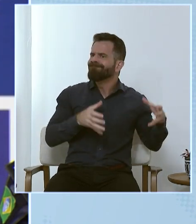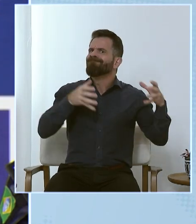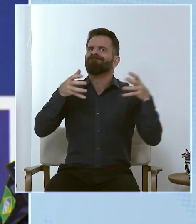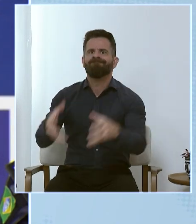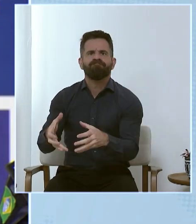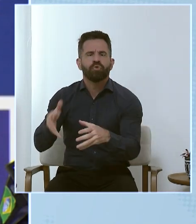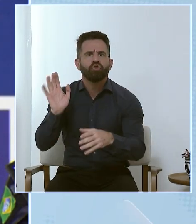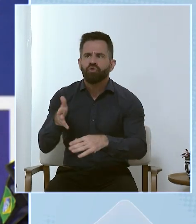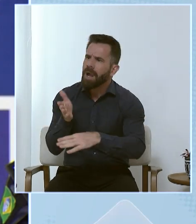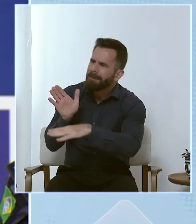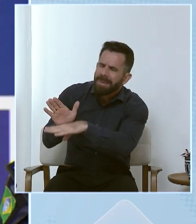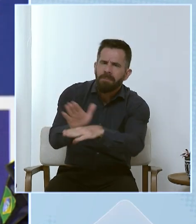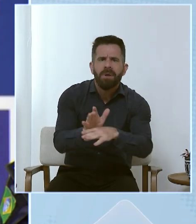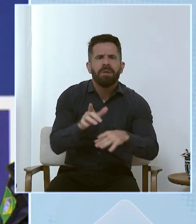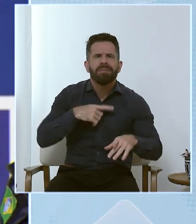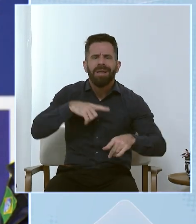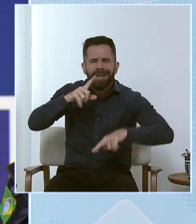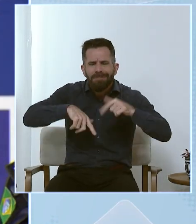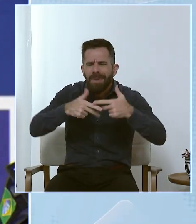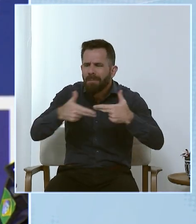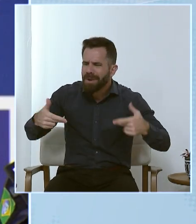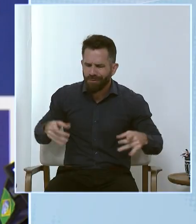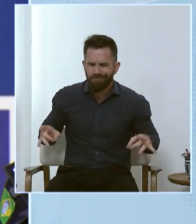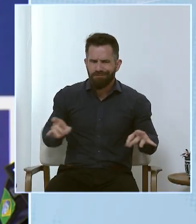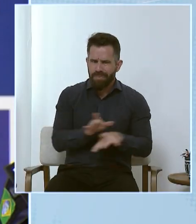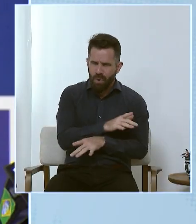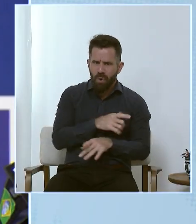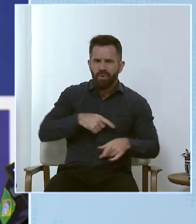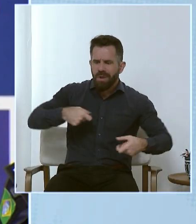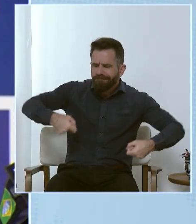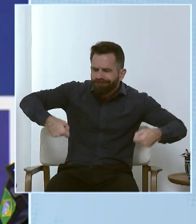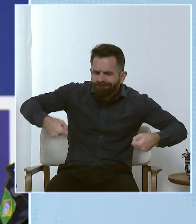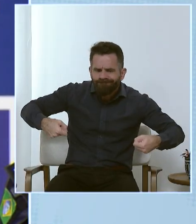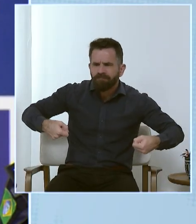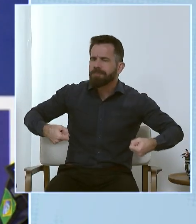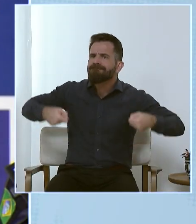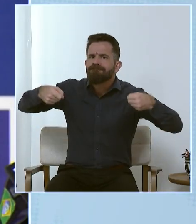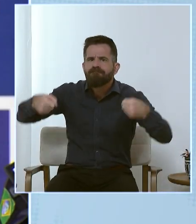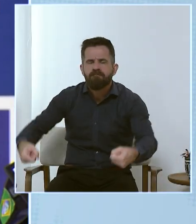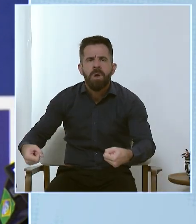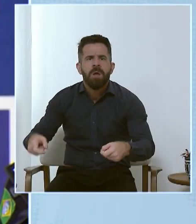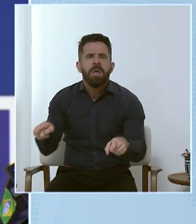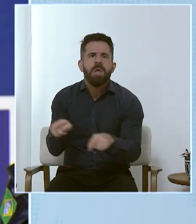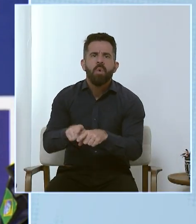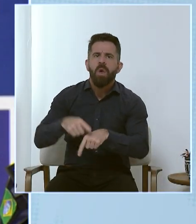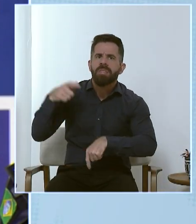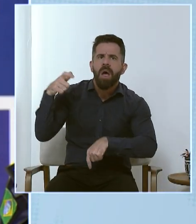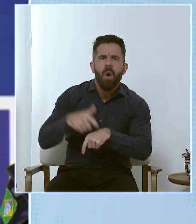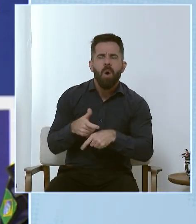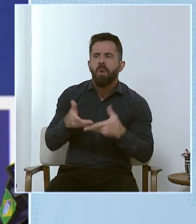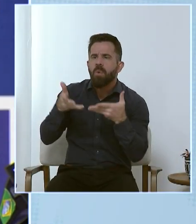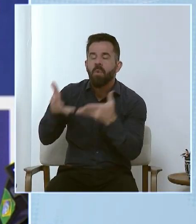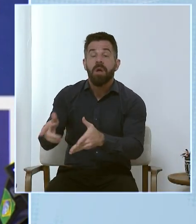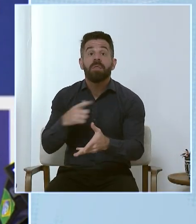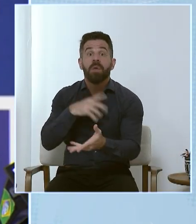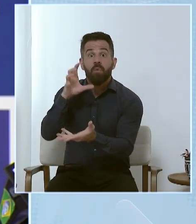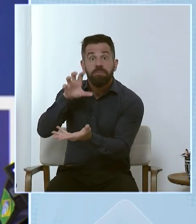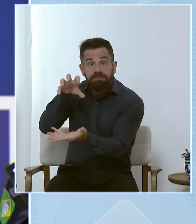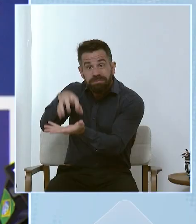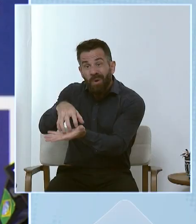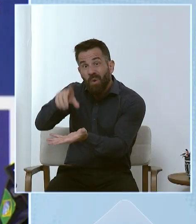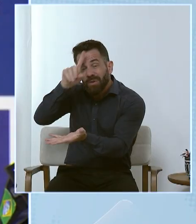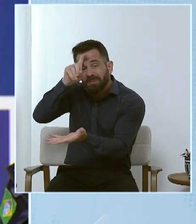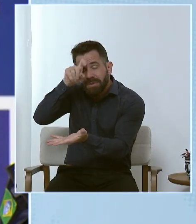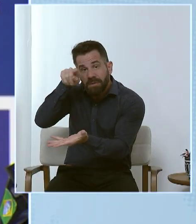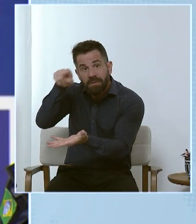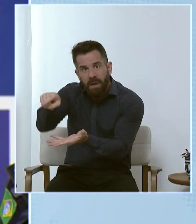Tem maletas, né, que são com equipamentos iniciais dispostos lá, vai ter um hospital de campanha específico lá, junto